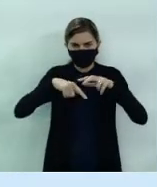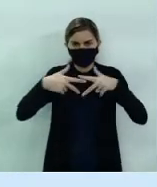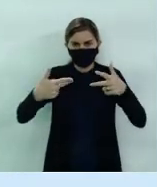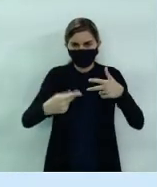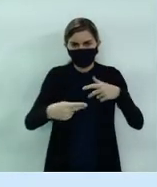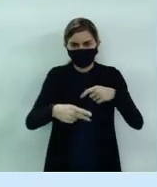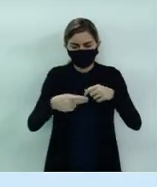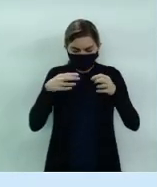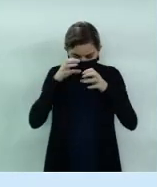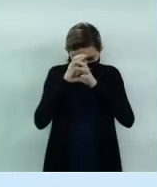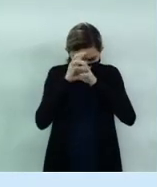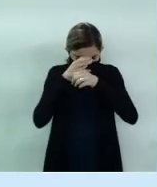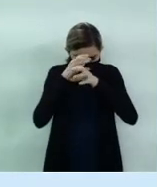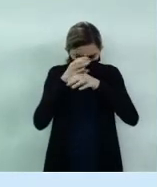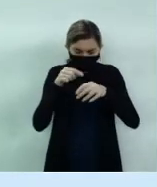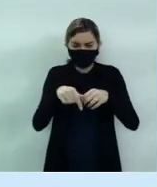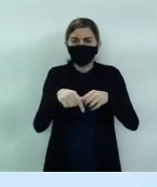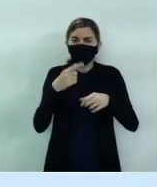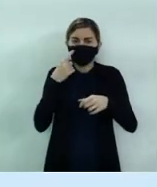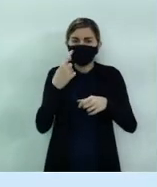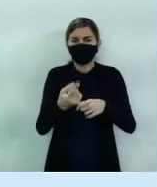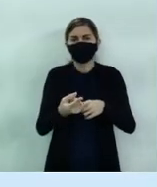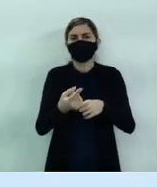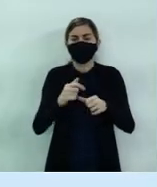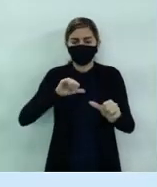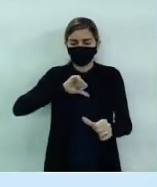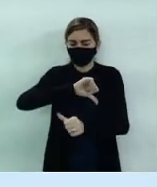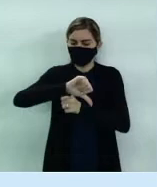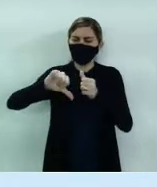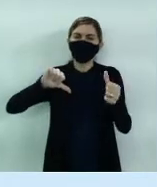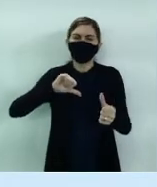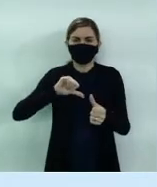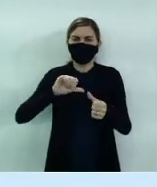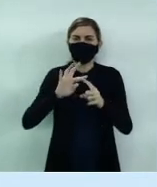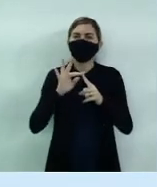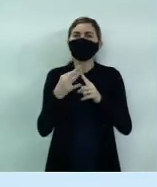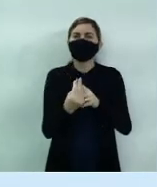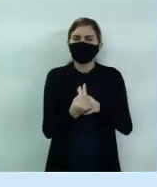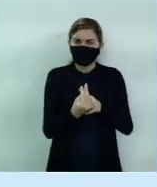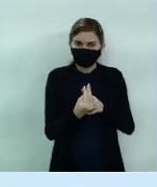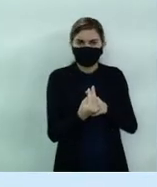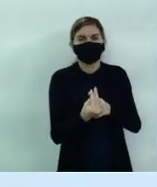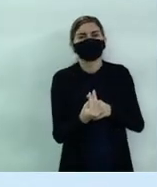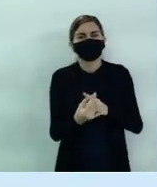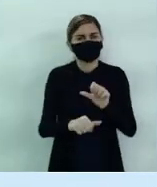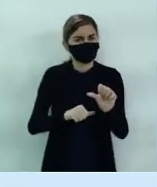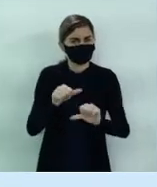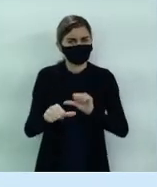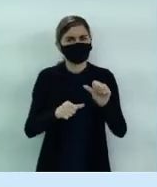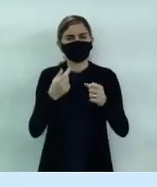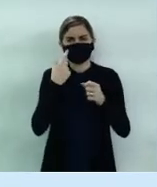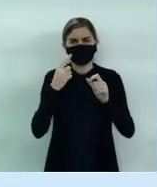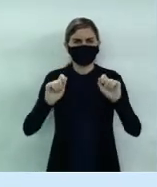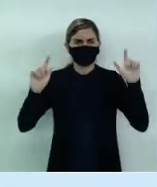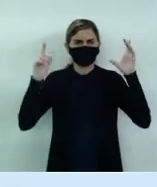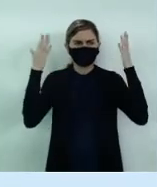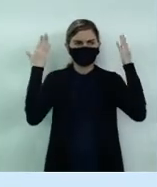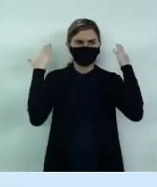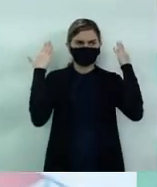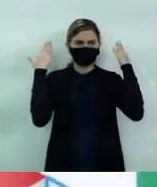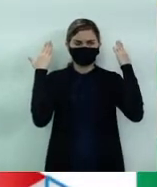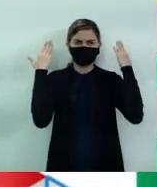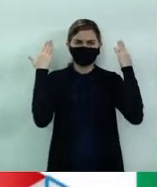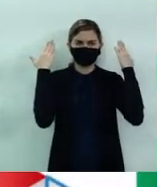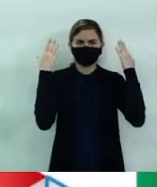se fala quando se trata de uma transformação física. E aí na telinha a gente vê essa